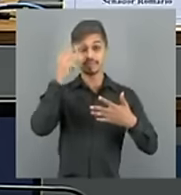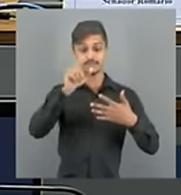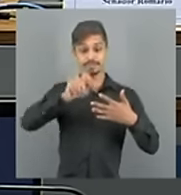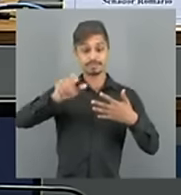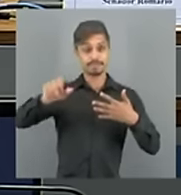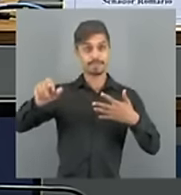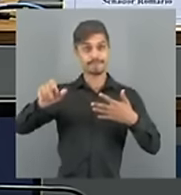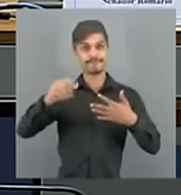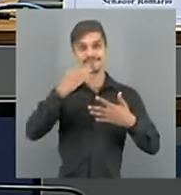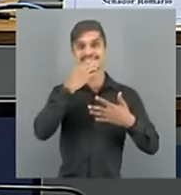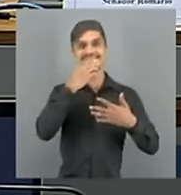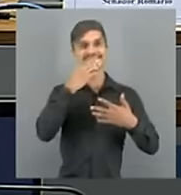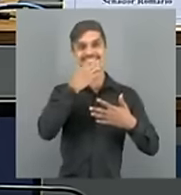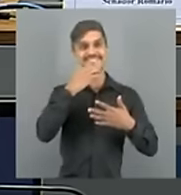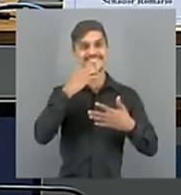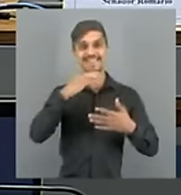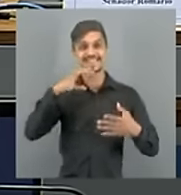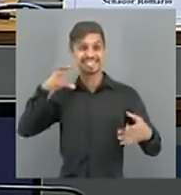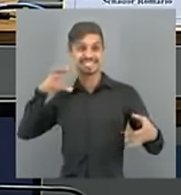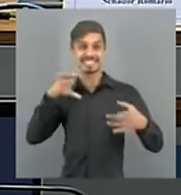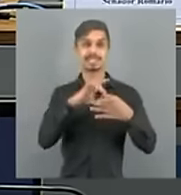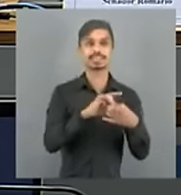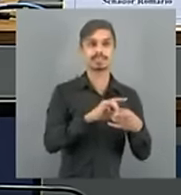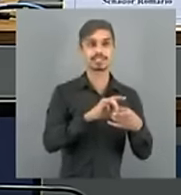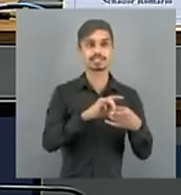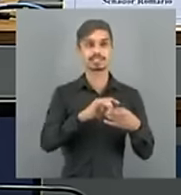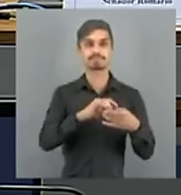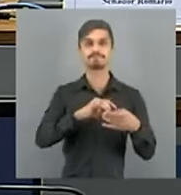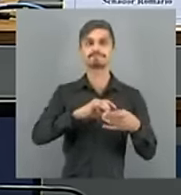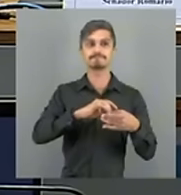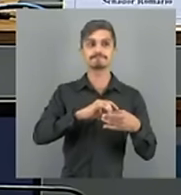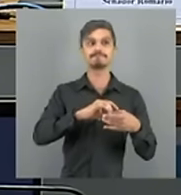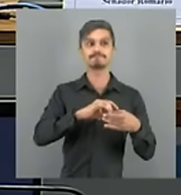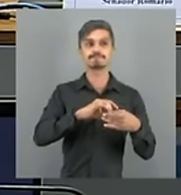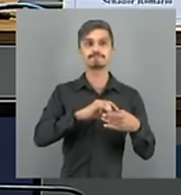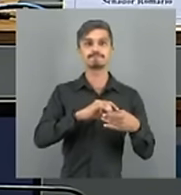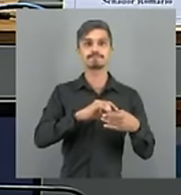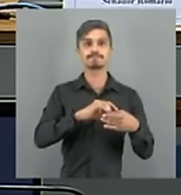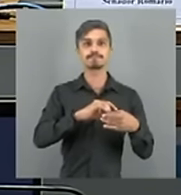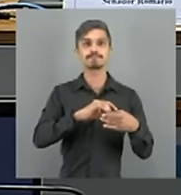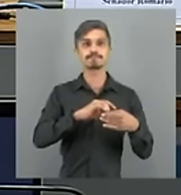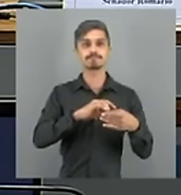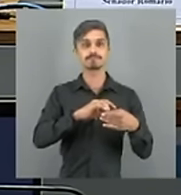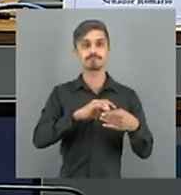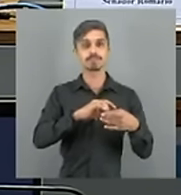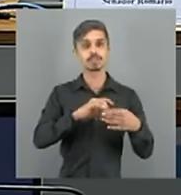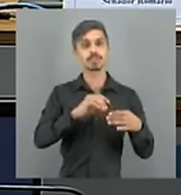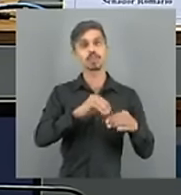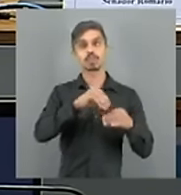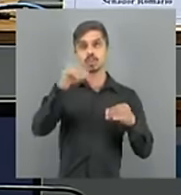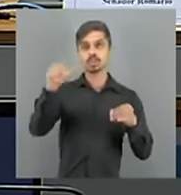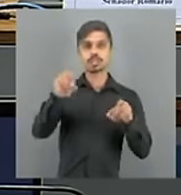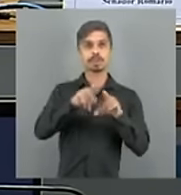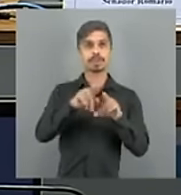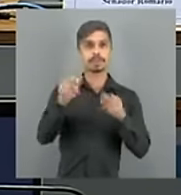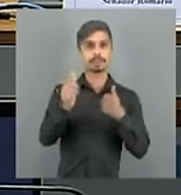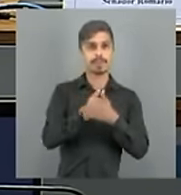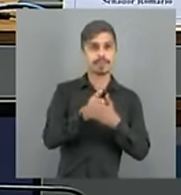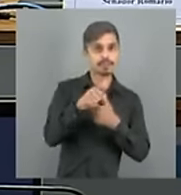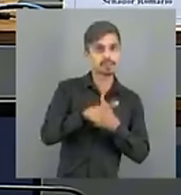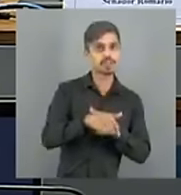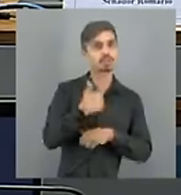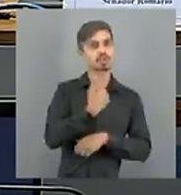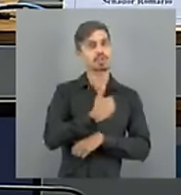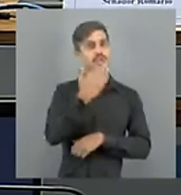está literalmente envolvida, e concluo, de longe aí e de perto aqui, o que nós ainda